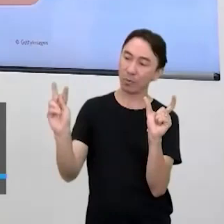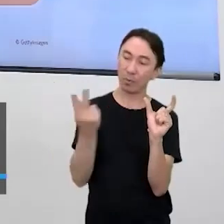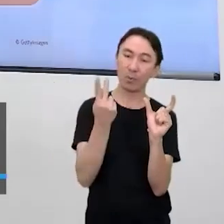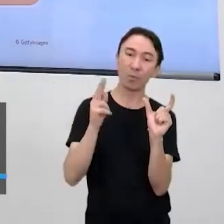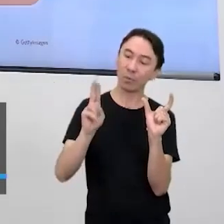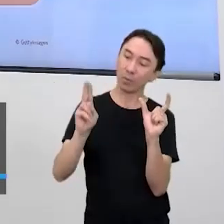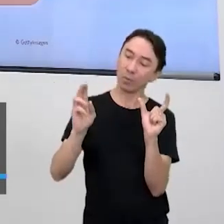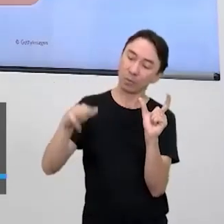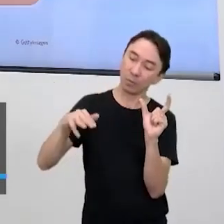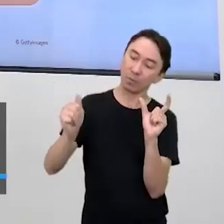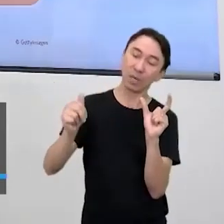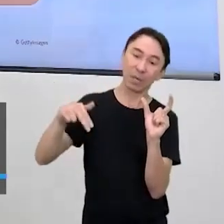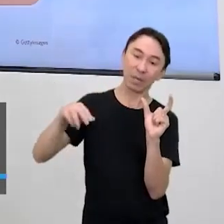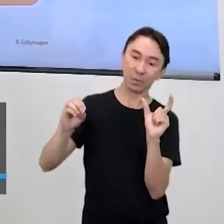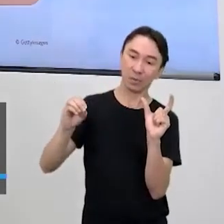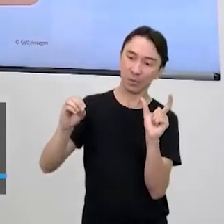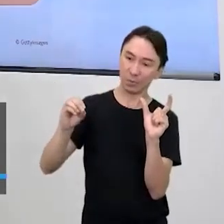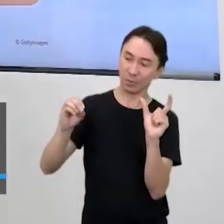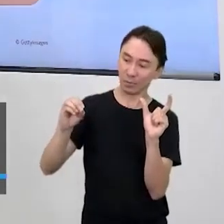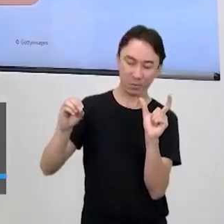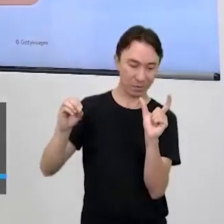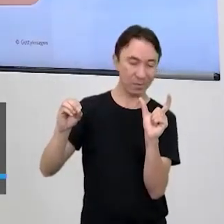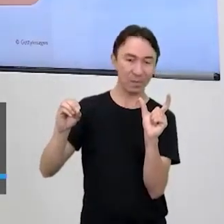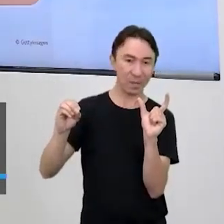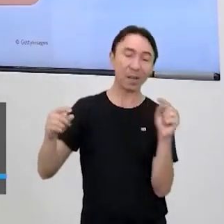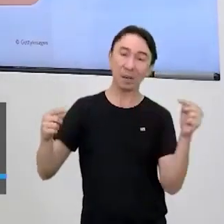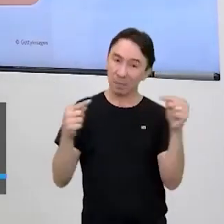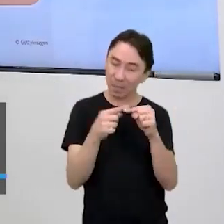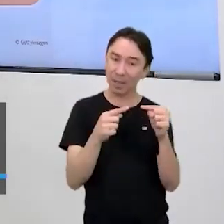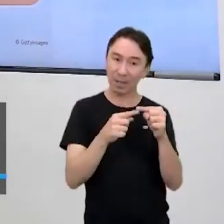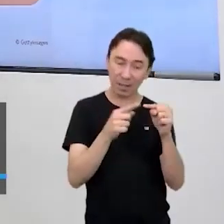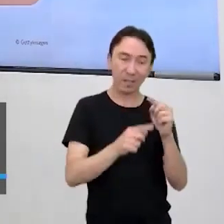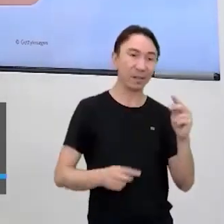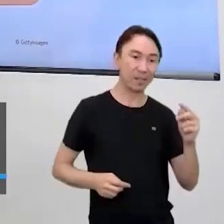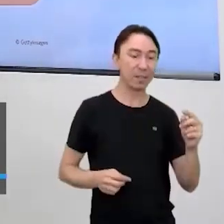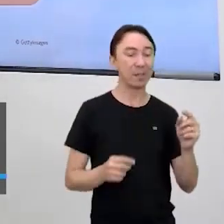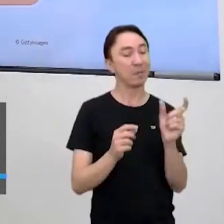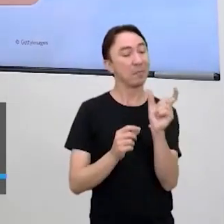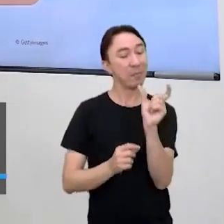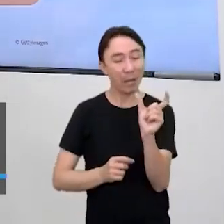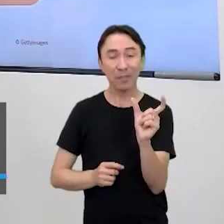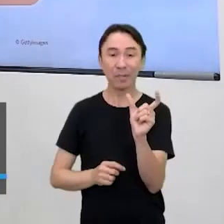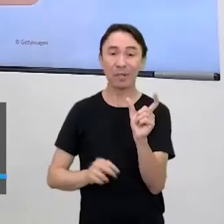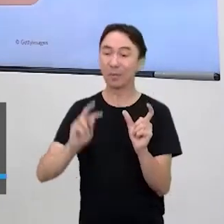do que o solo. Sim. E isso tem uma relação direta com os ritos funerários, na